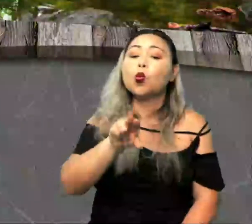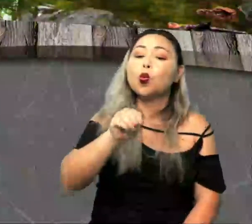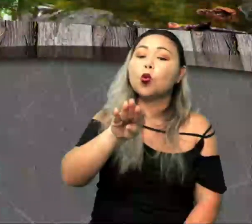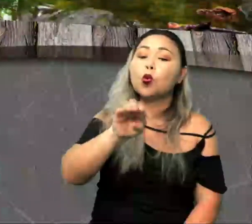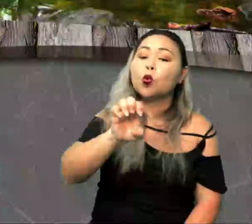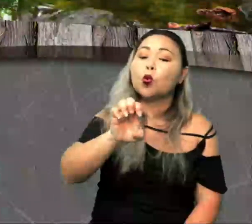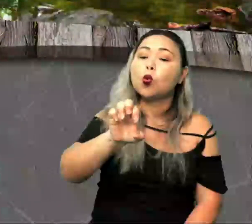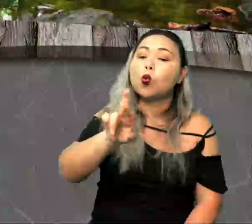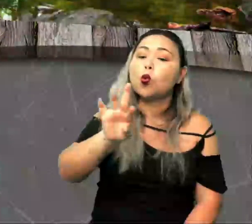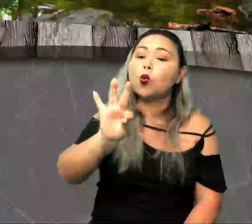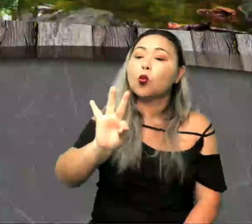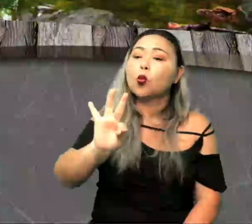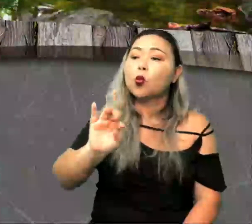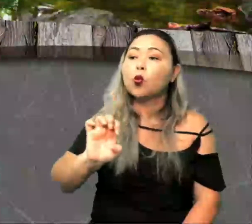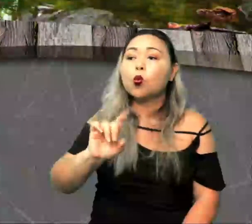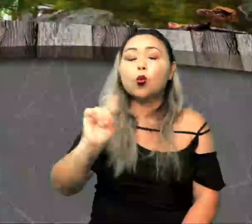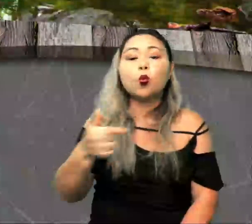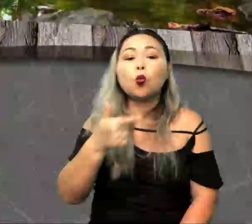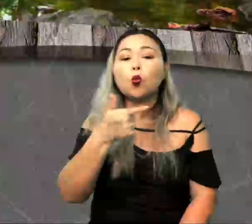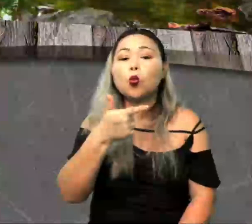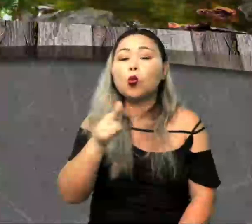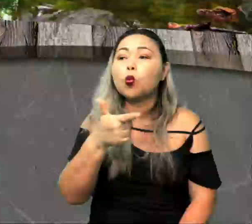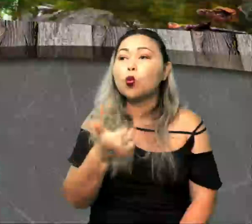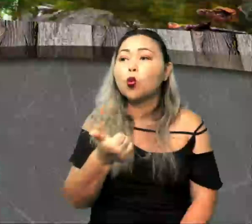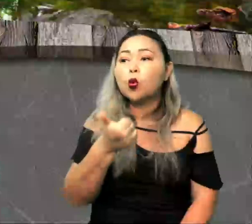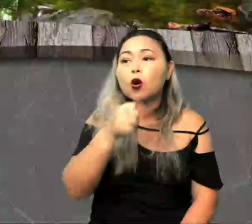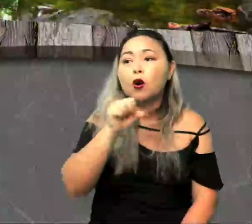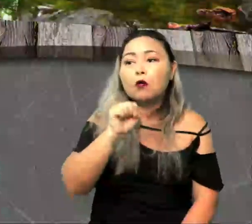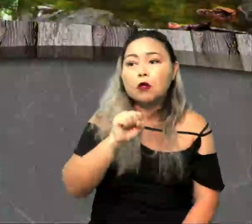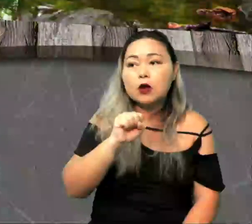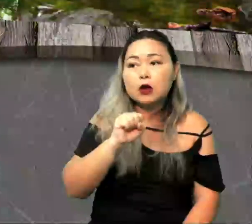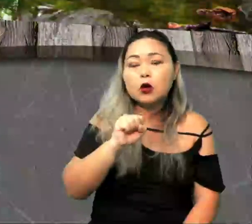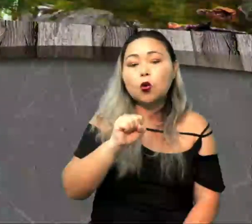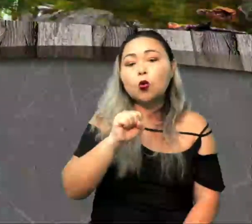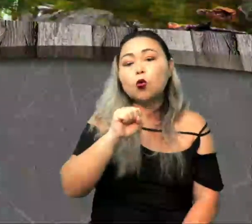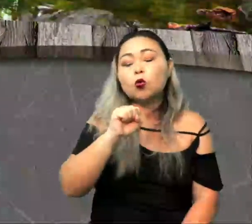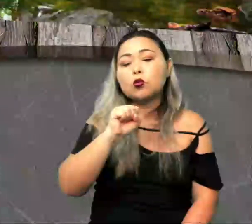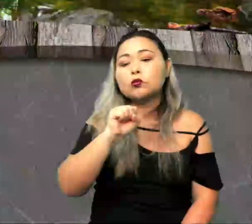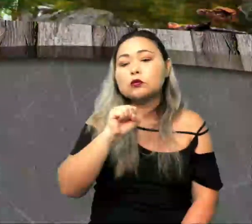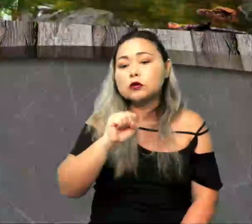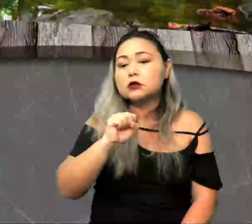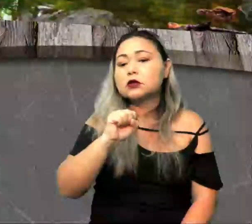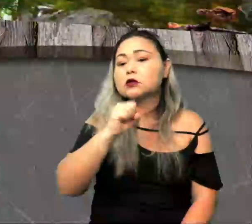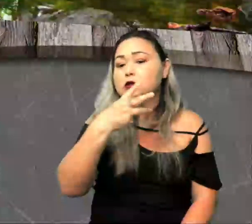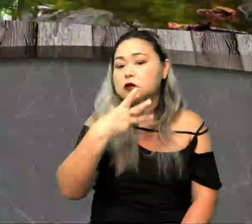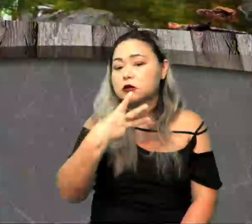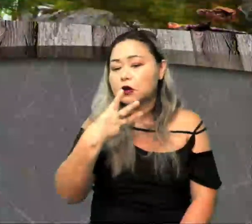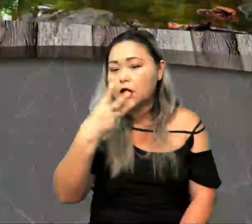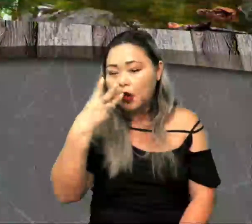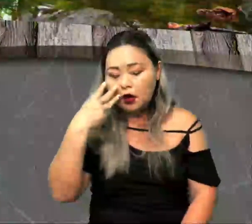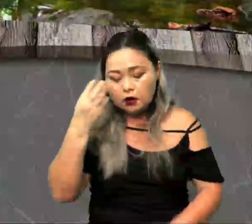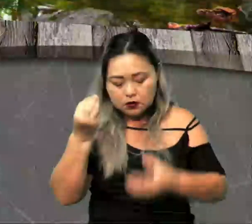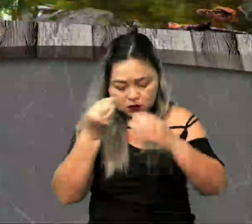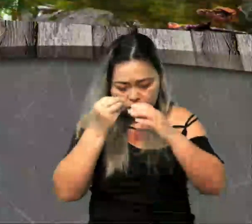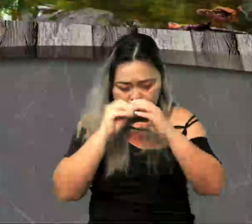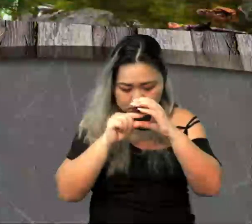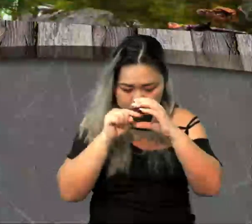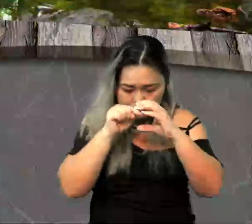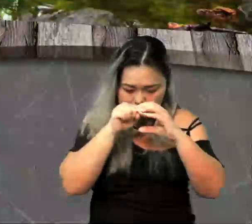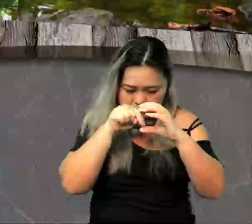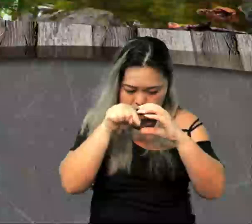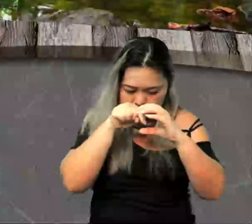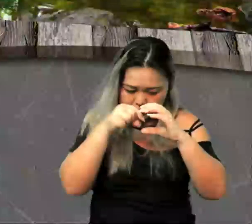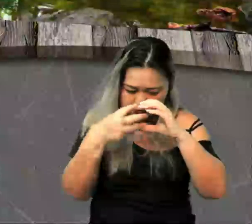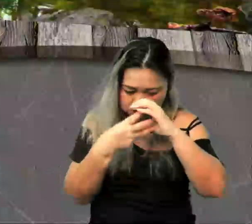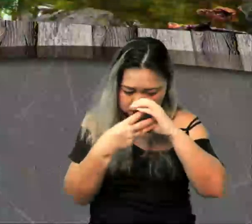1833. Ele foi quem identificou uma estrutura escura, tá? No centro das células,